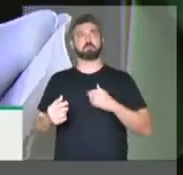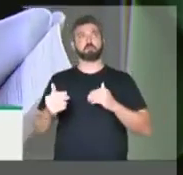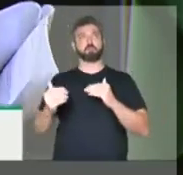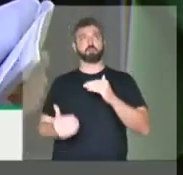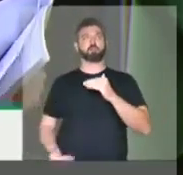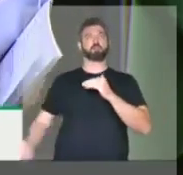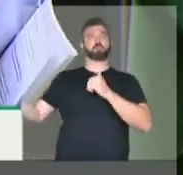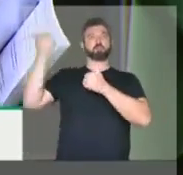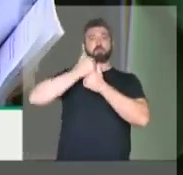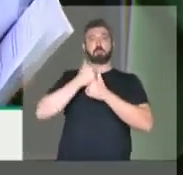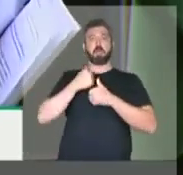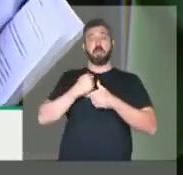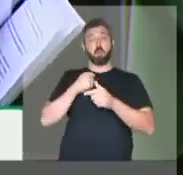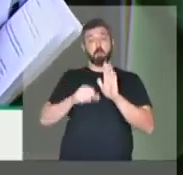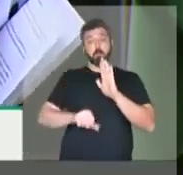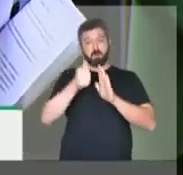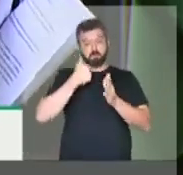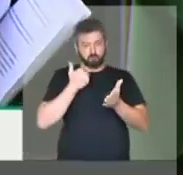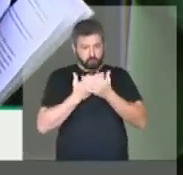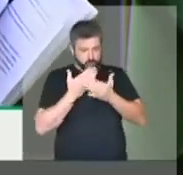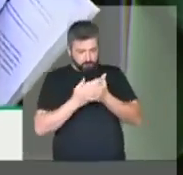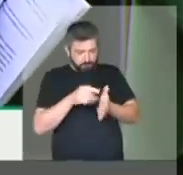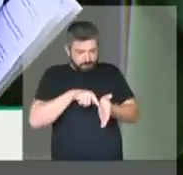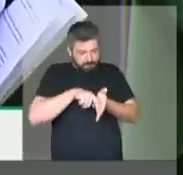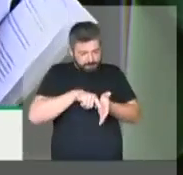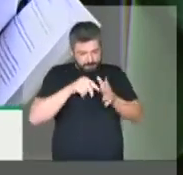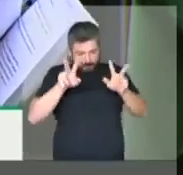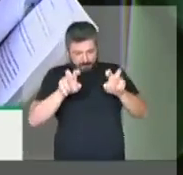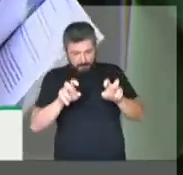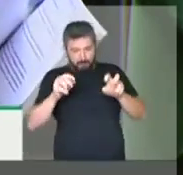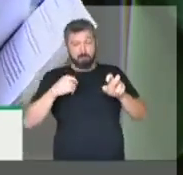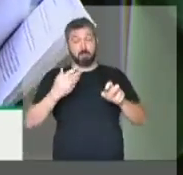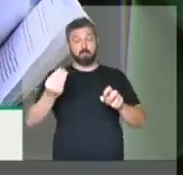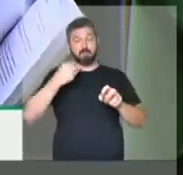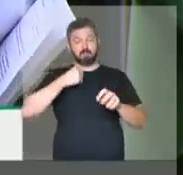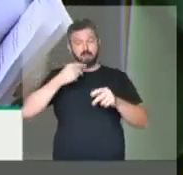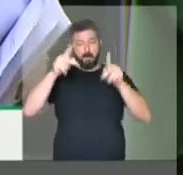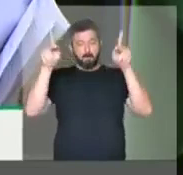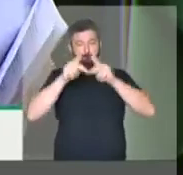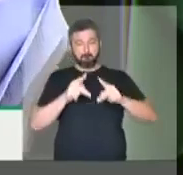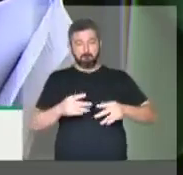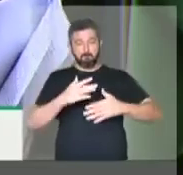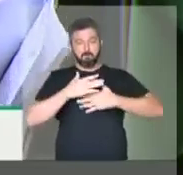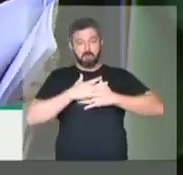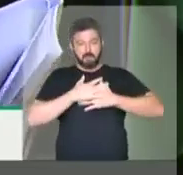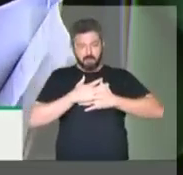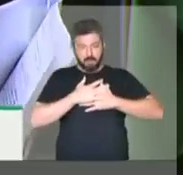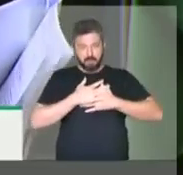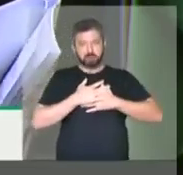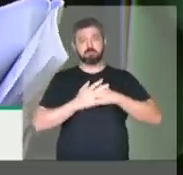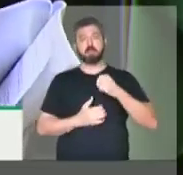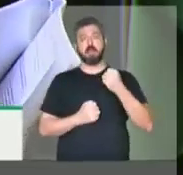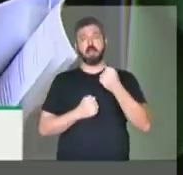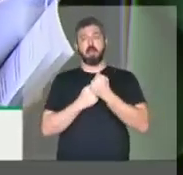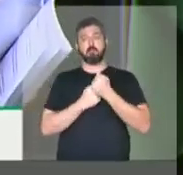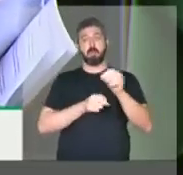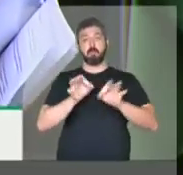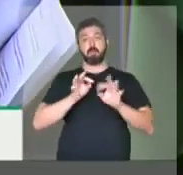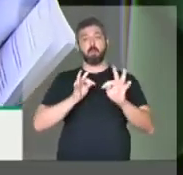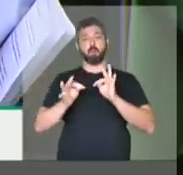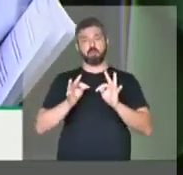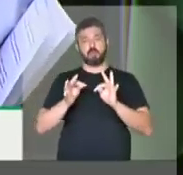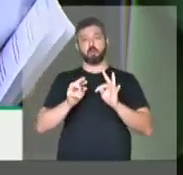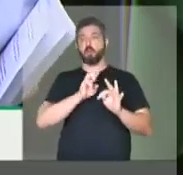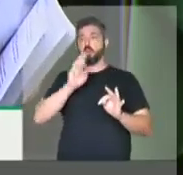estudar profundamente os temas, garantindo-me a necessária paz de espírito para sustentá-los com razoável preparo